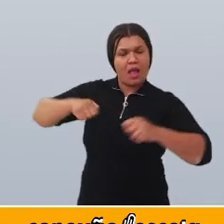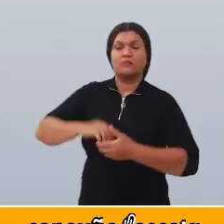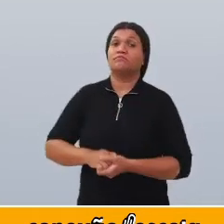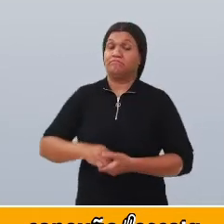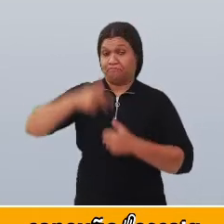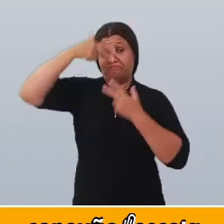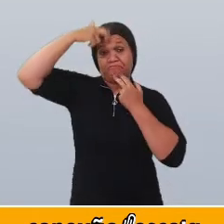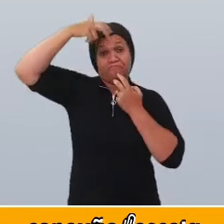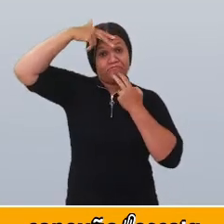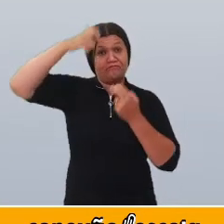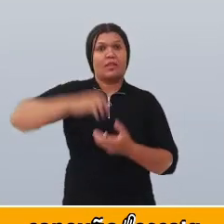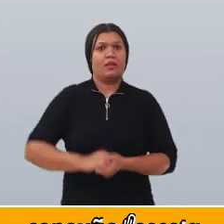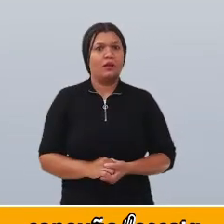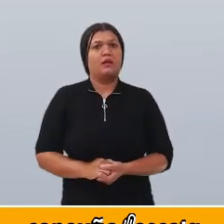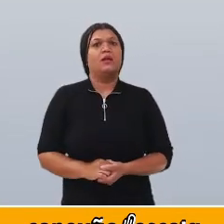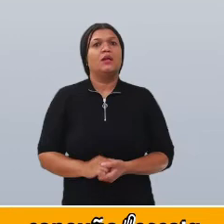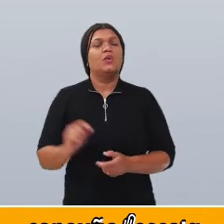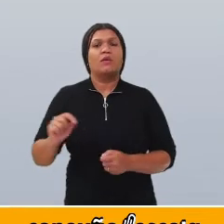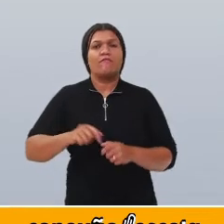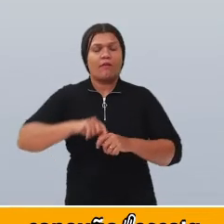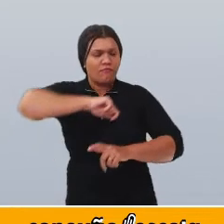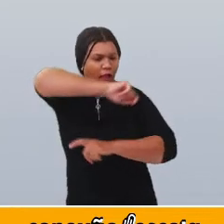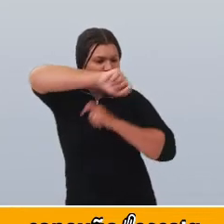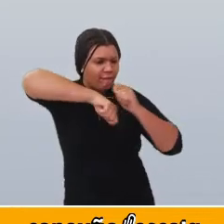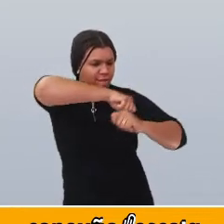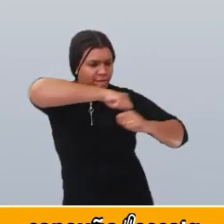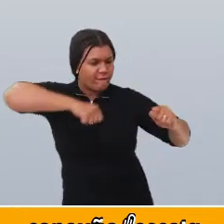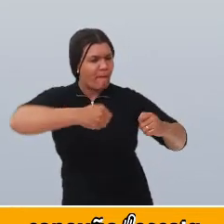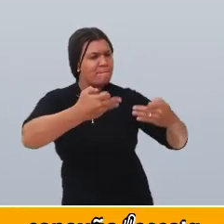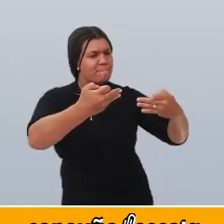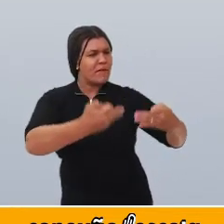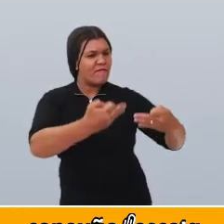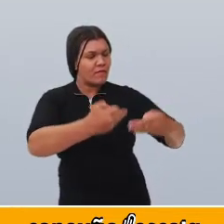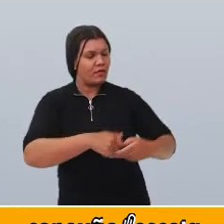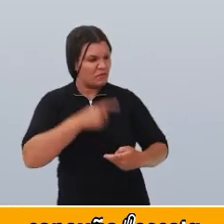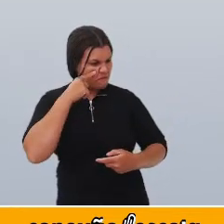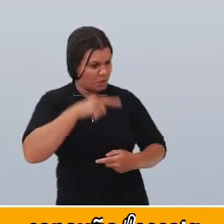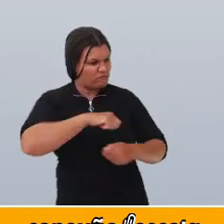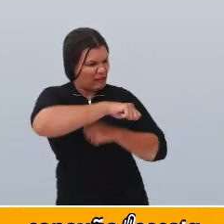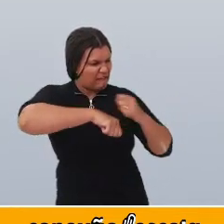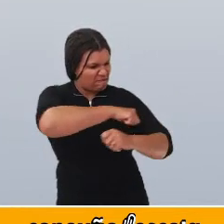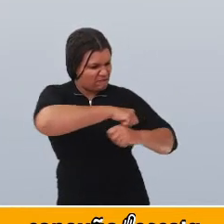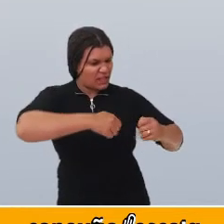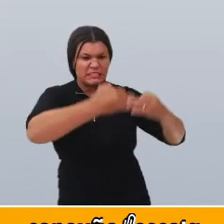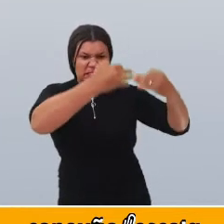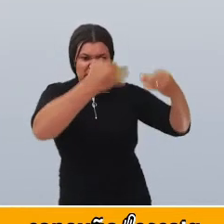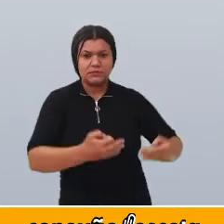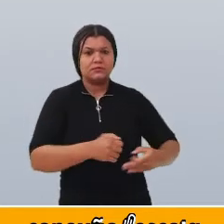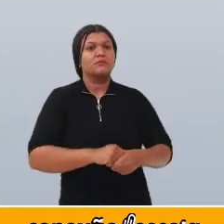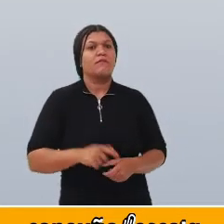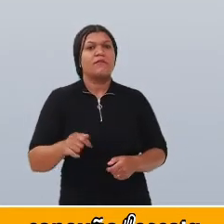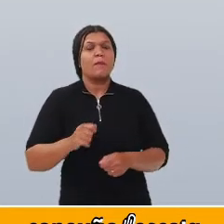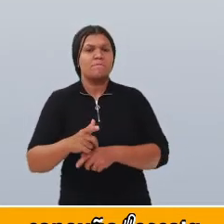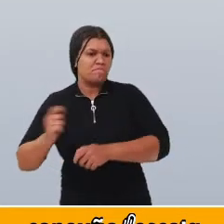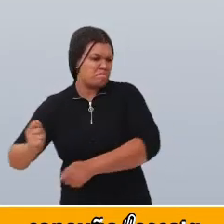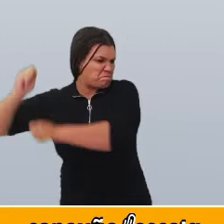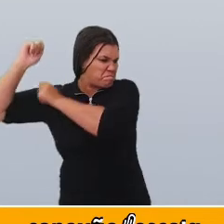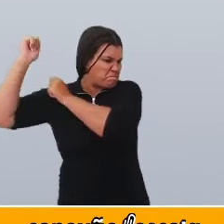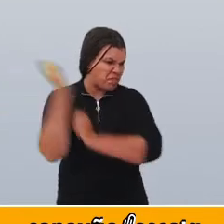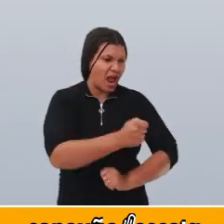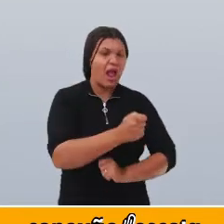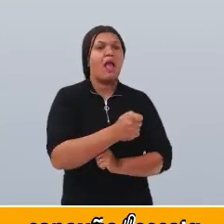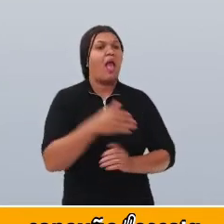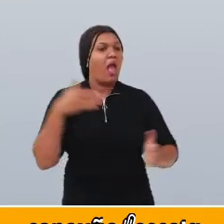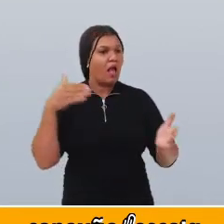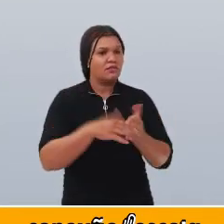O bode enleou-a perfeitamente e, quando a viu bem segura, meteu-lhe o cacete como terra